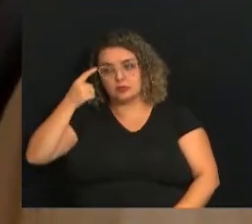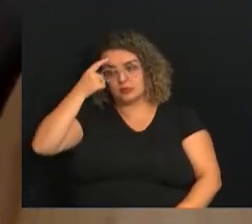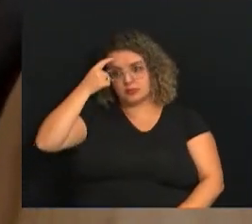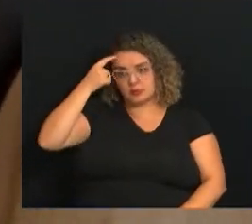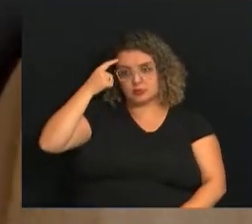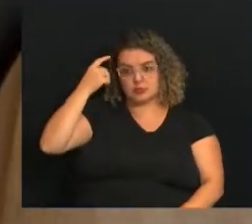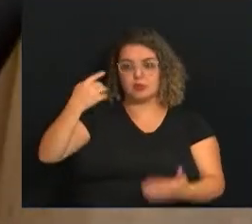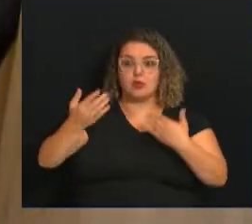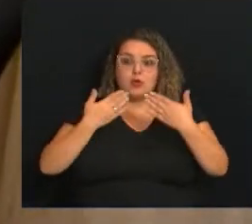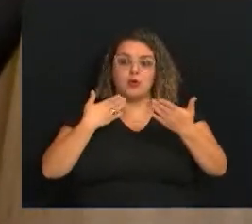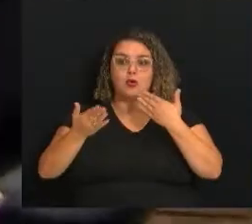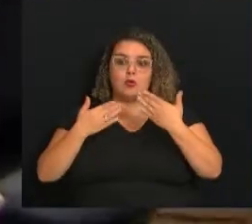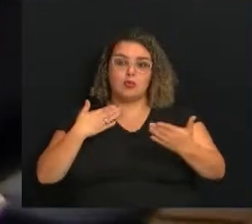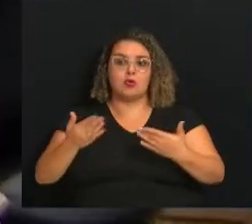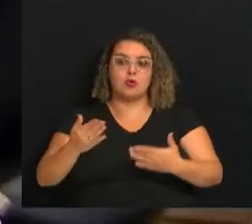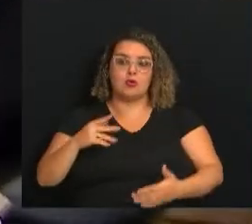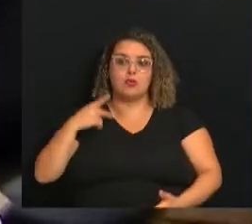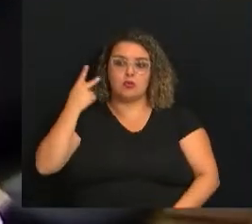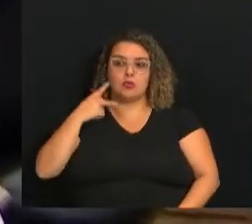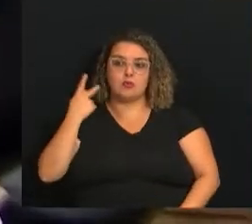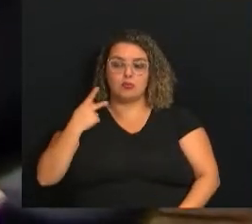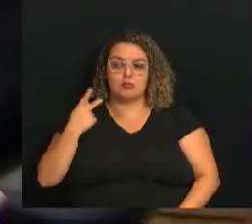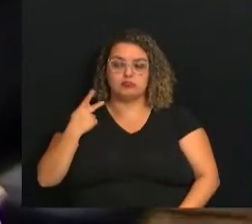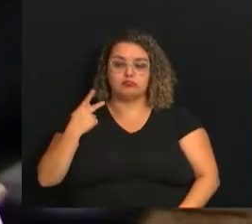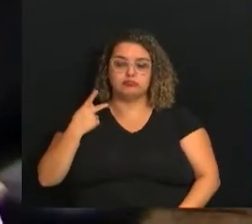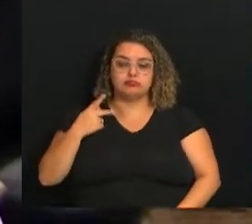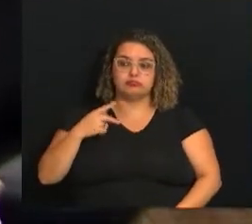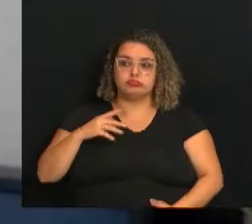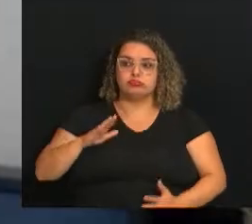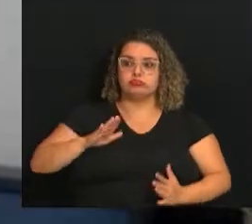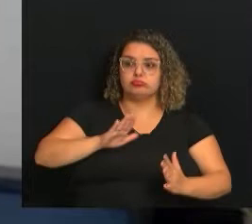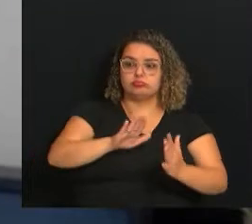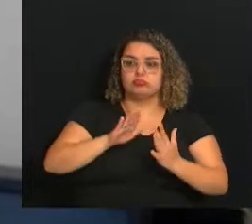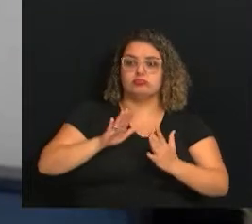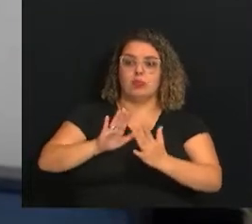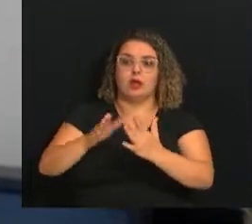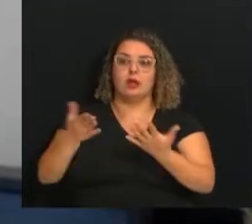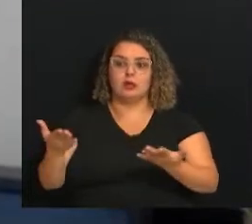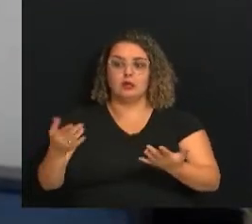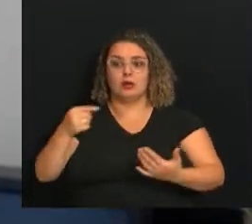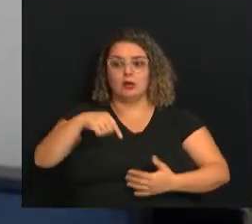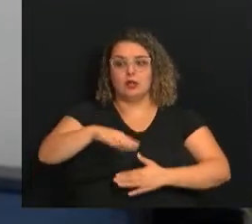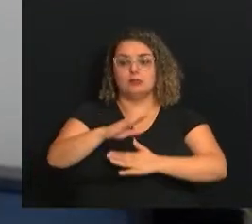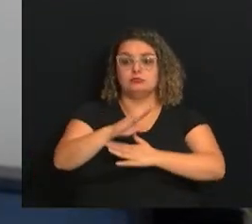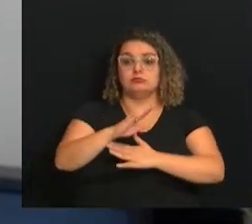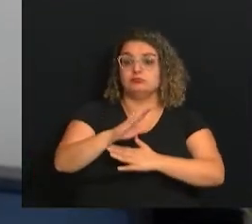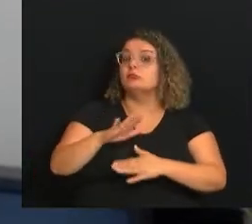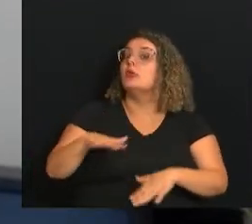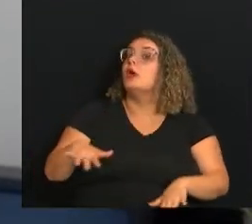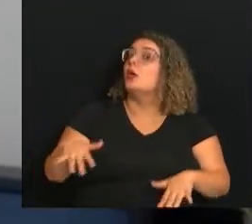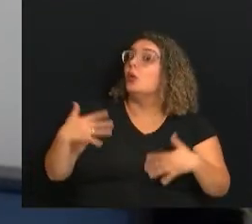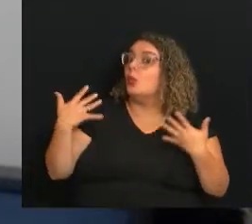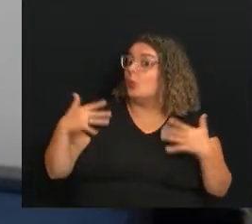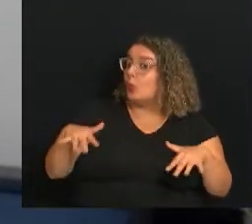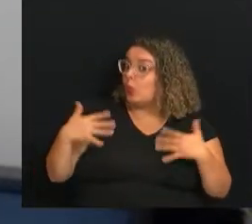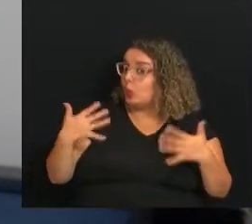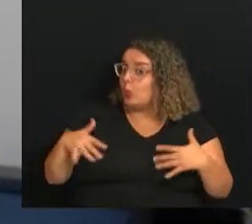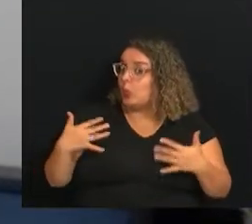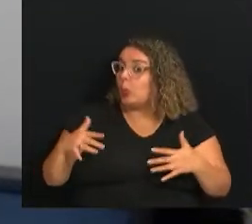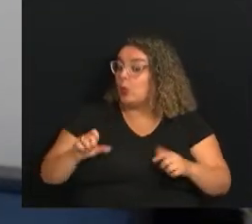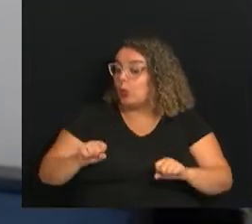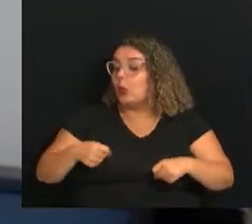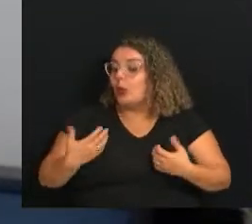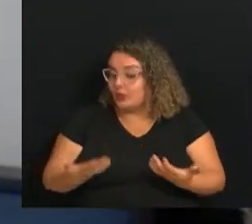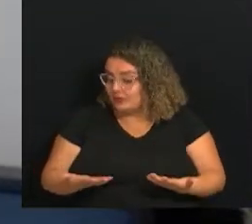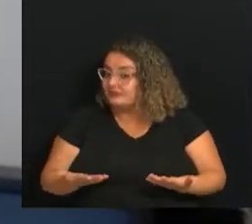com o parlamentar sobre as diretrizes da frente aqui na casa. É bem ousada a proposta, né,